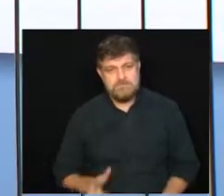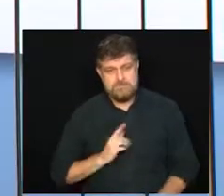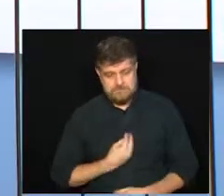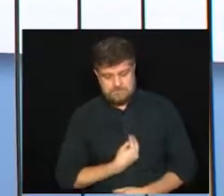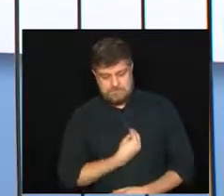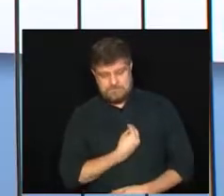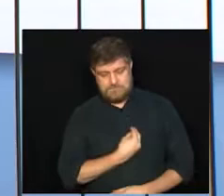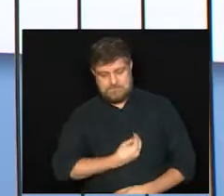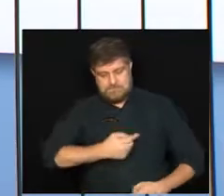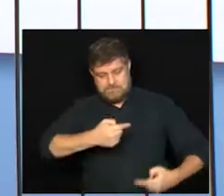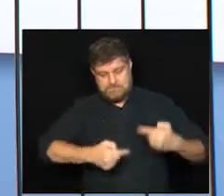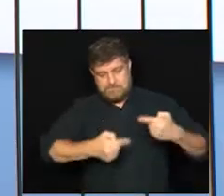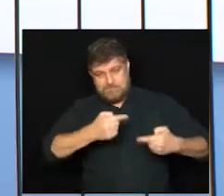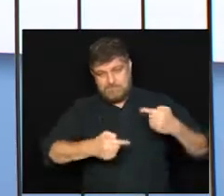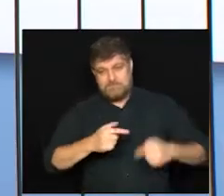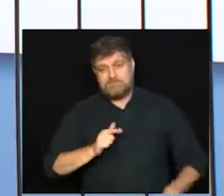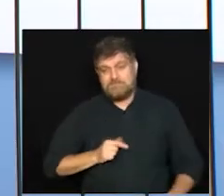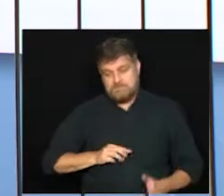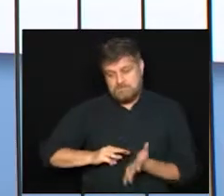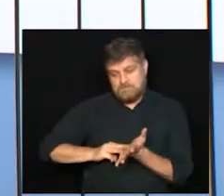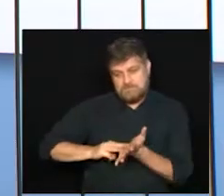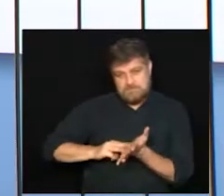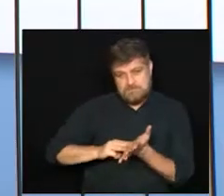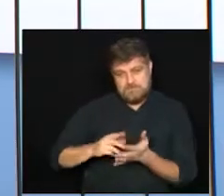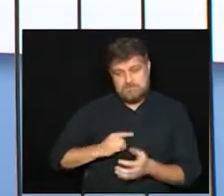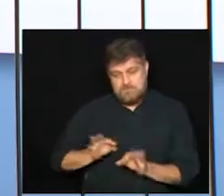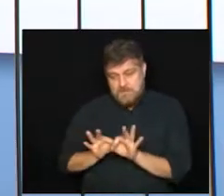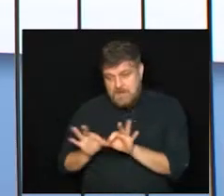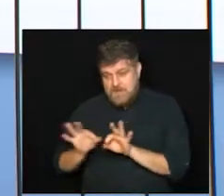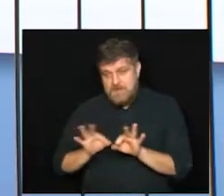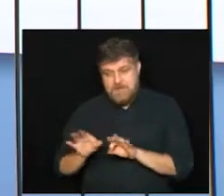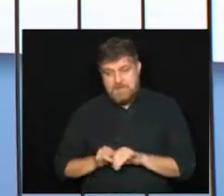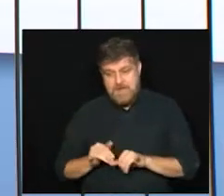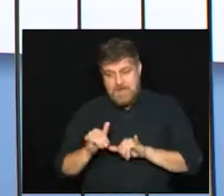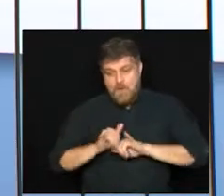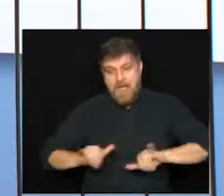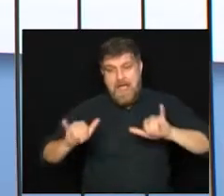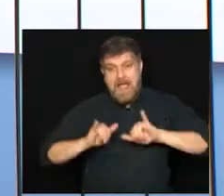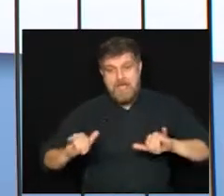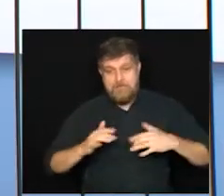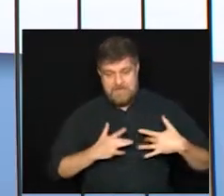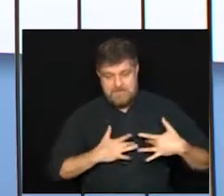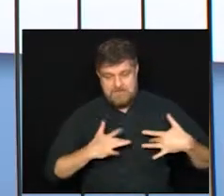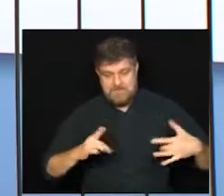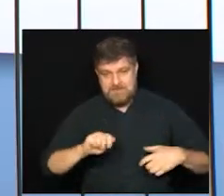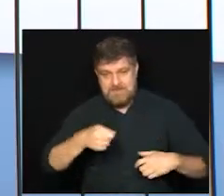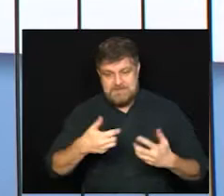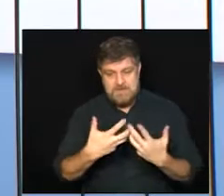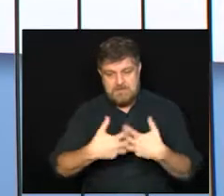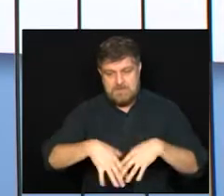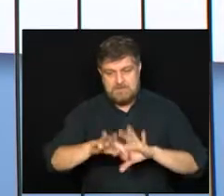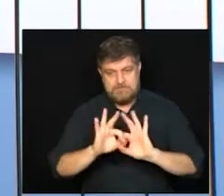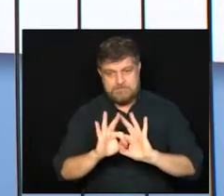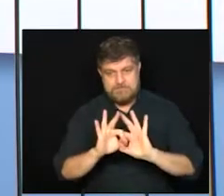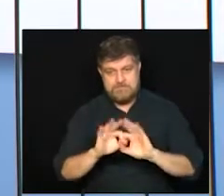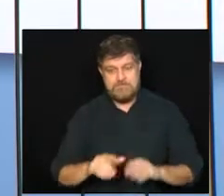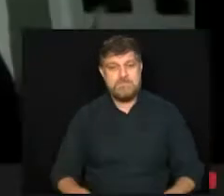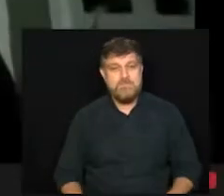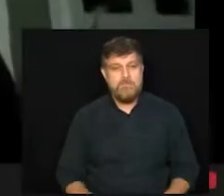Participaram da discussão membros da organização da campanha da fraternidade e entidades religiosas.